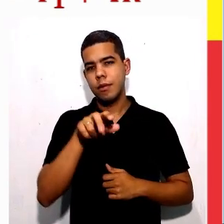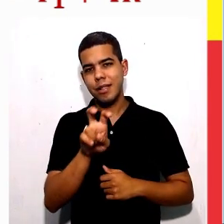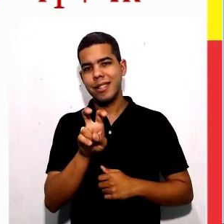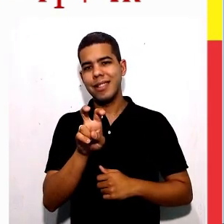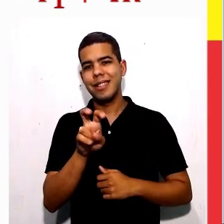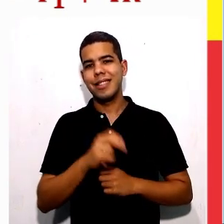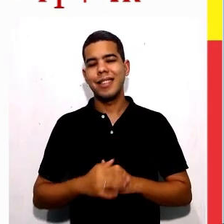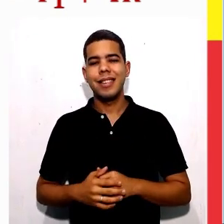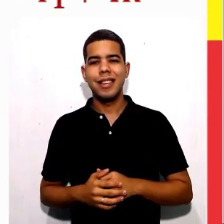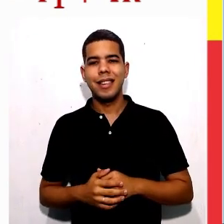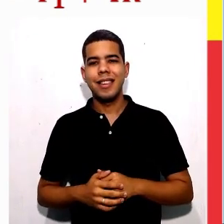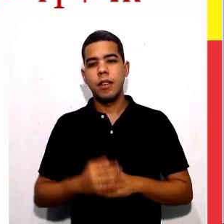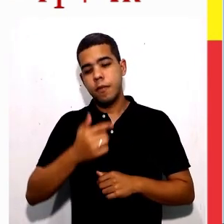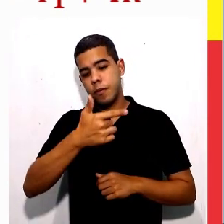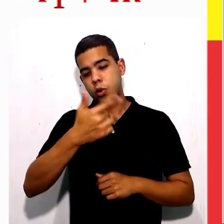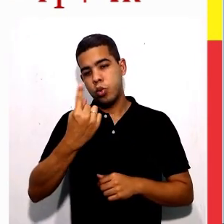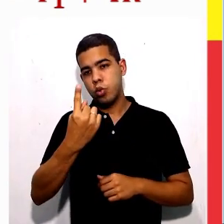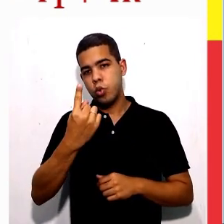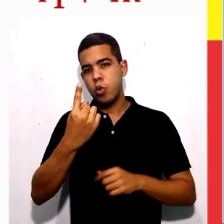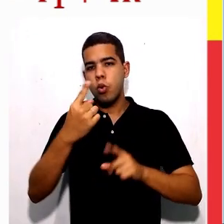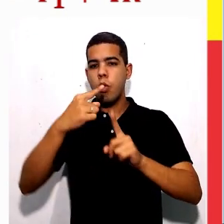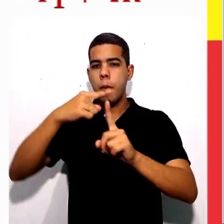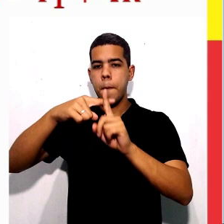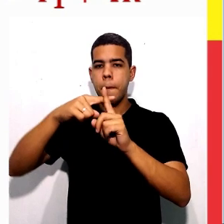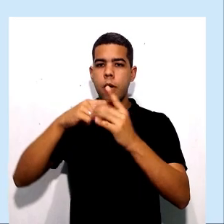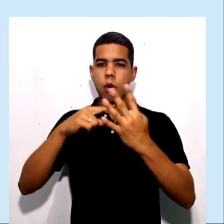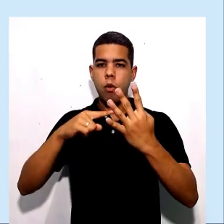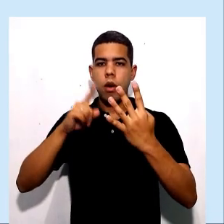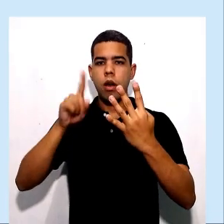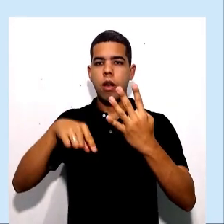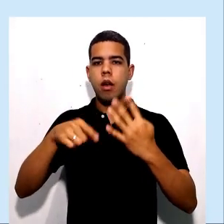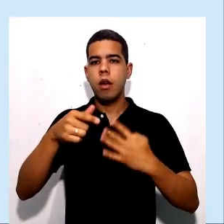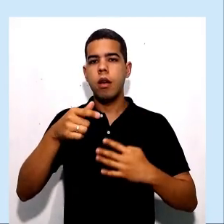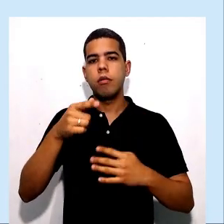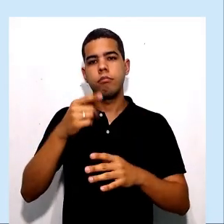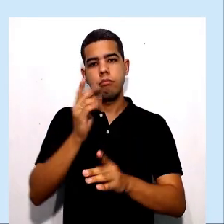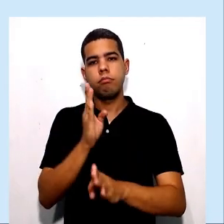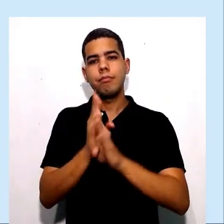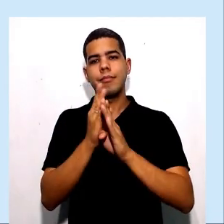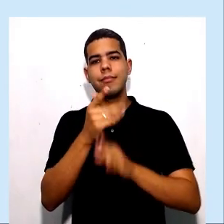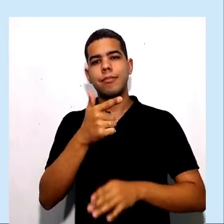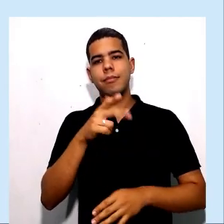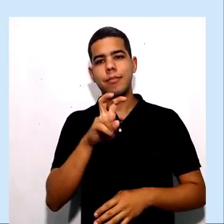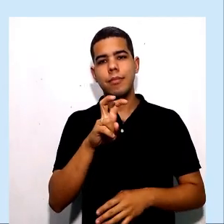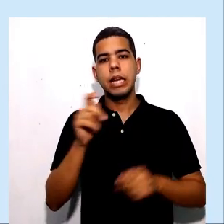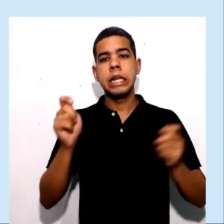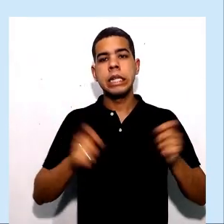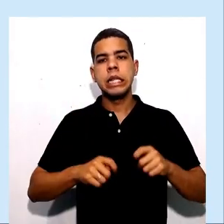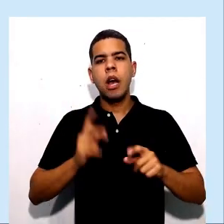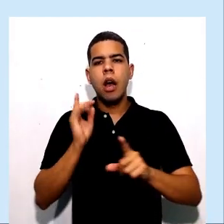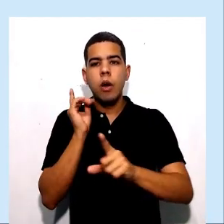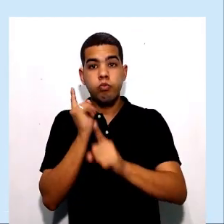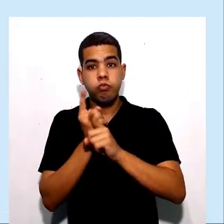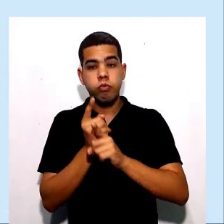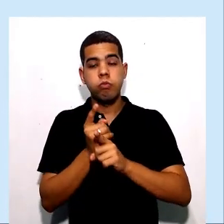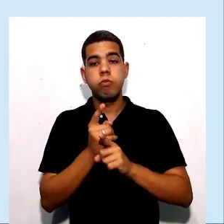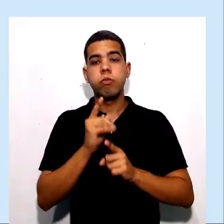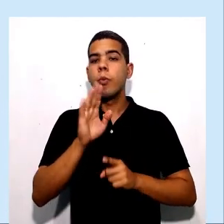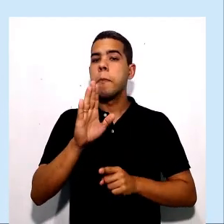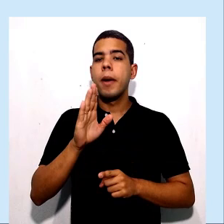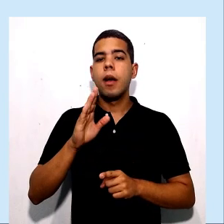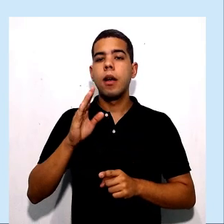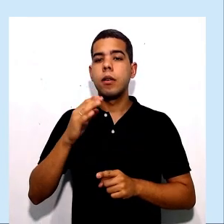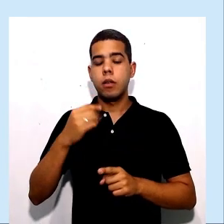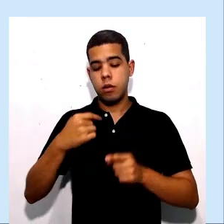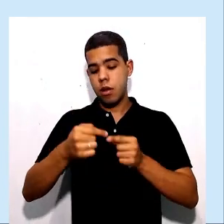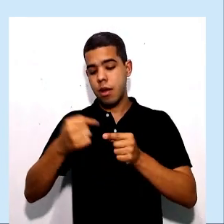Olha, 21 mais 4, bateu. Então eu consigo saber quantos elementos tem sem importar,